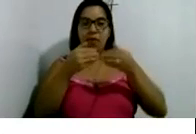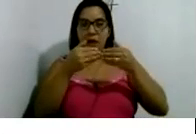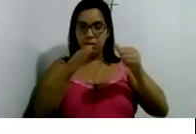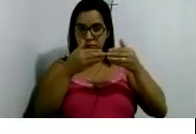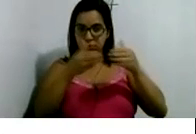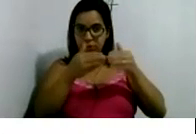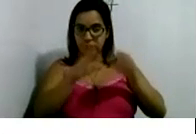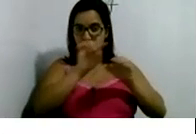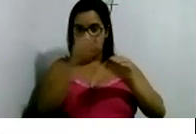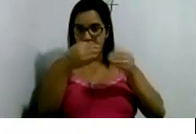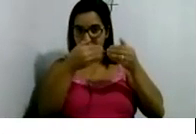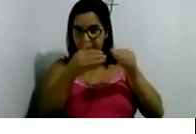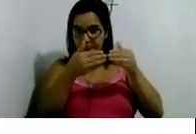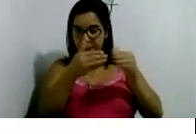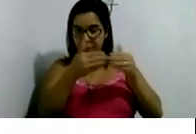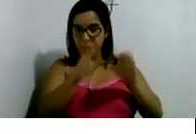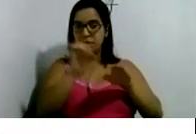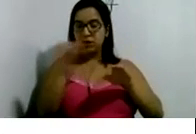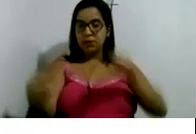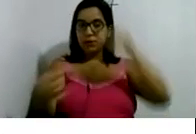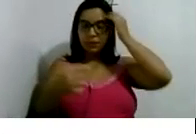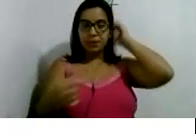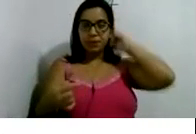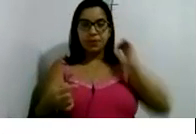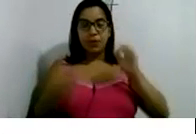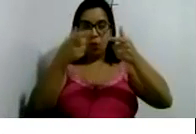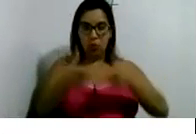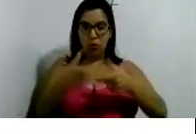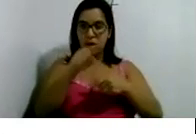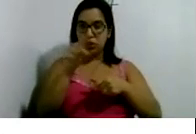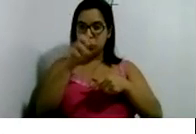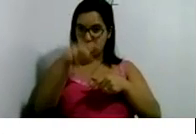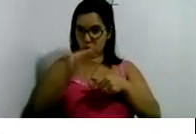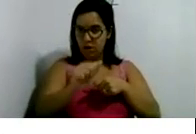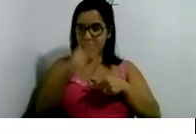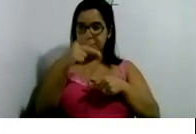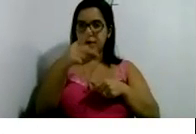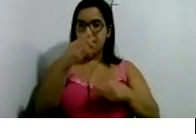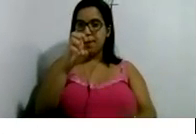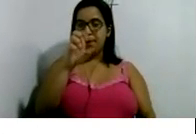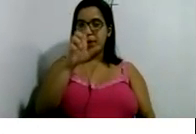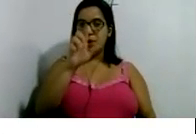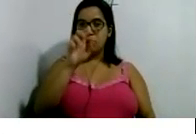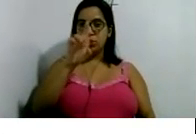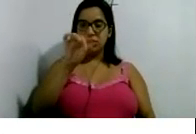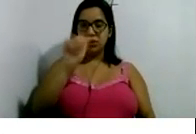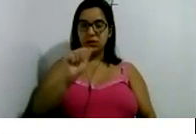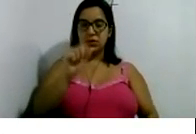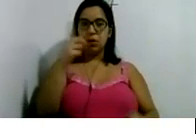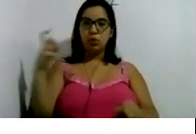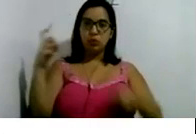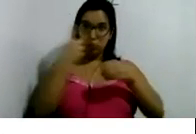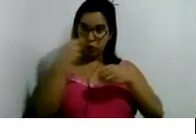zona pelúcida e essa zona pelúcida ela faz com que somente um espermatozoide penetre